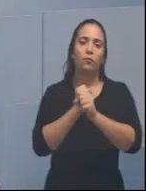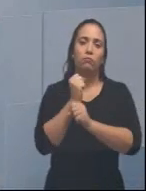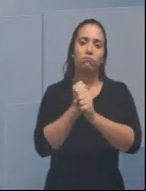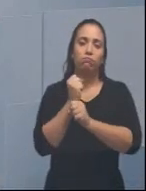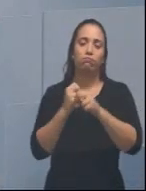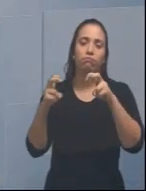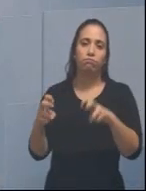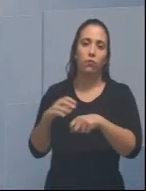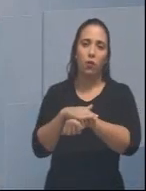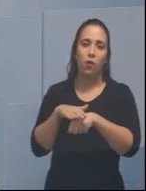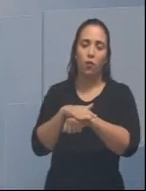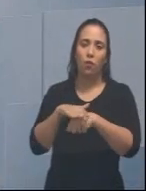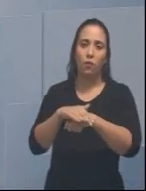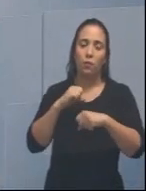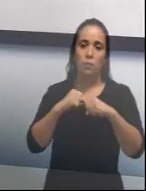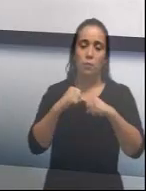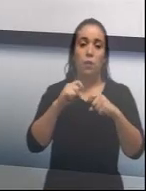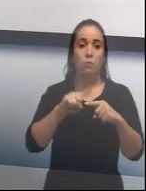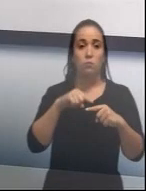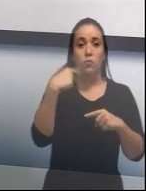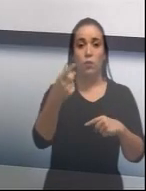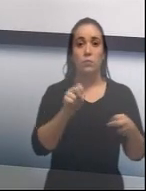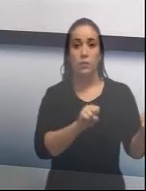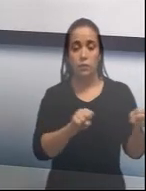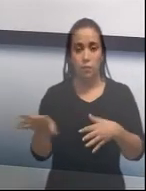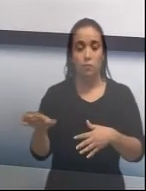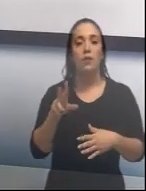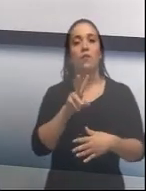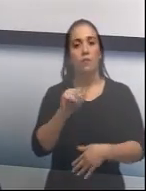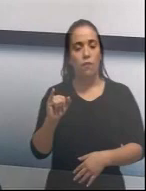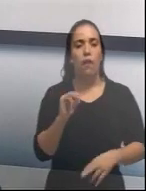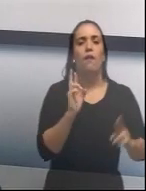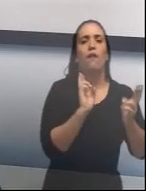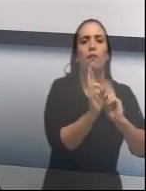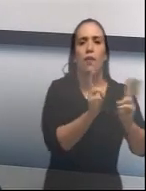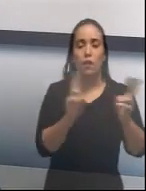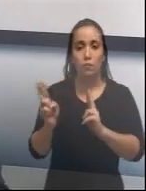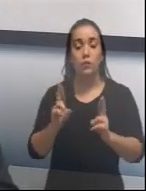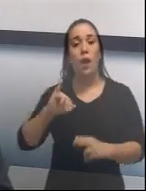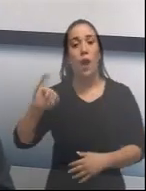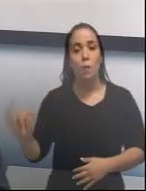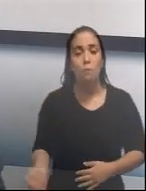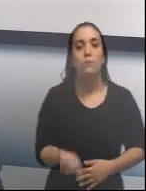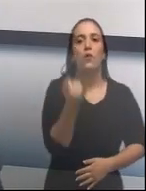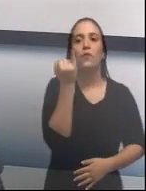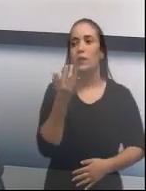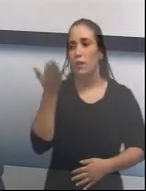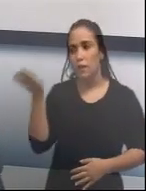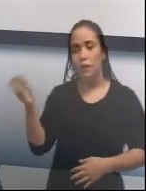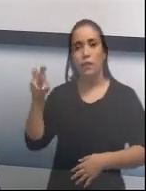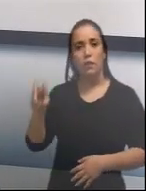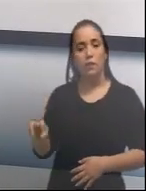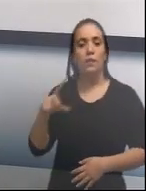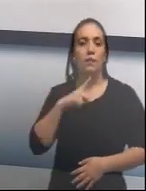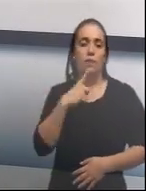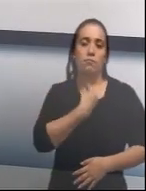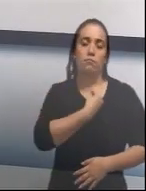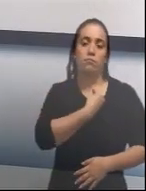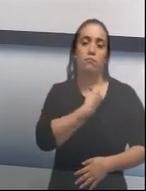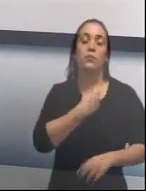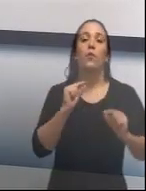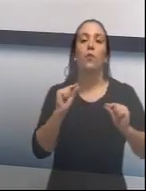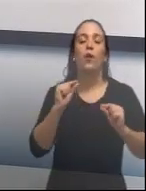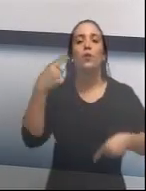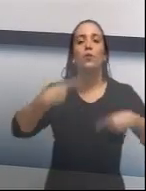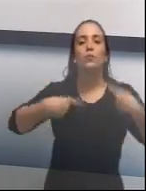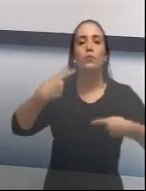tempo. Nós, a partir da próxima semana, nós iniciaremos um período de entrevistas. Estamos aproveitando o máximo o Luiz Cláudio aqui para a gente discutir os